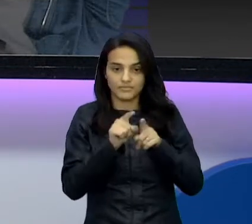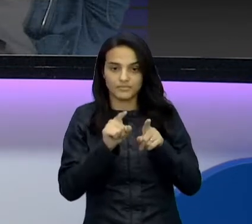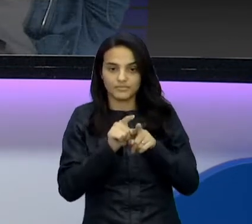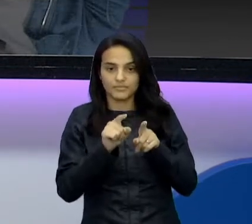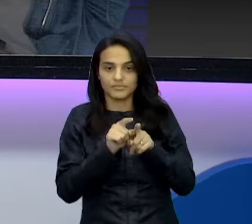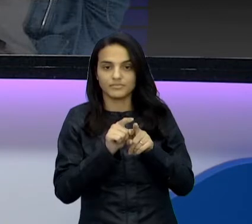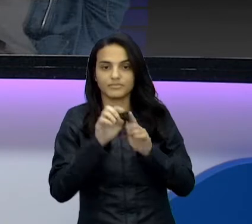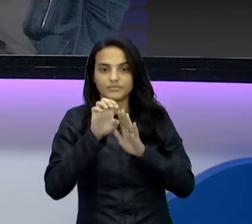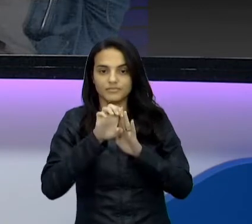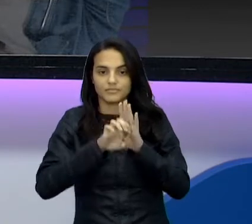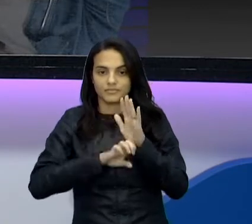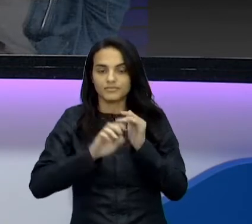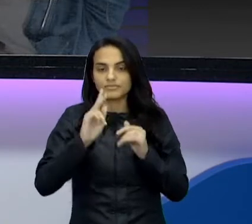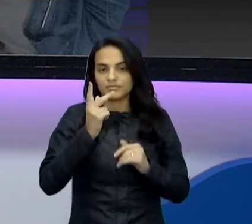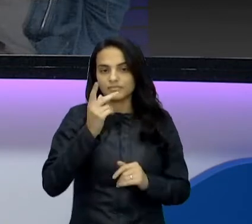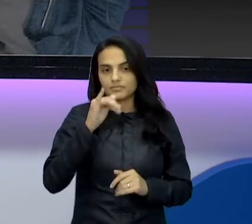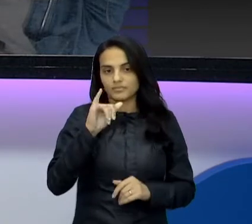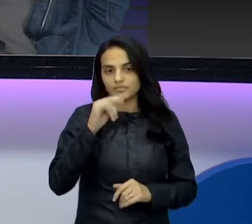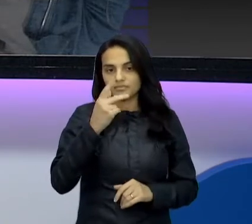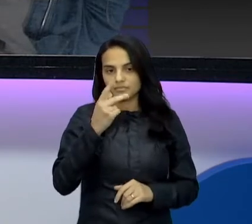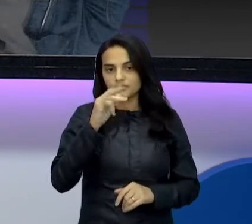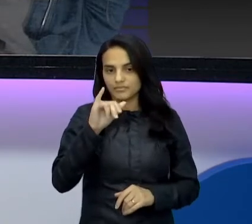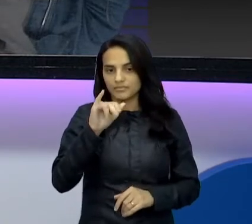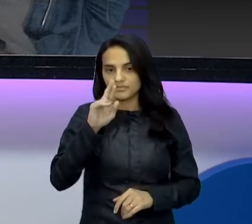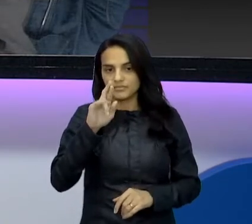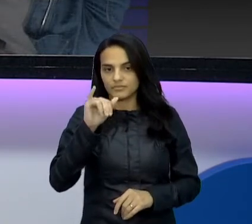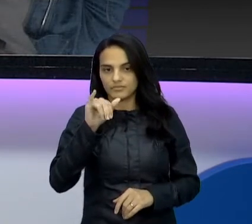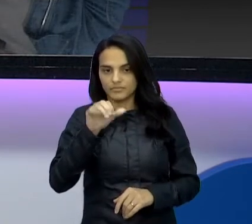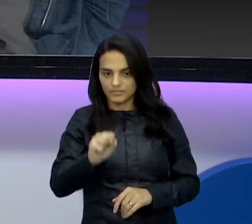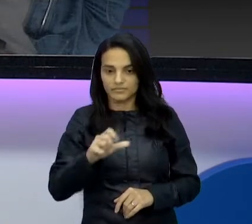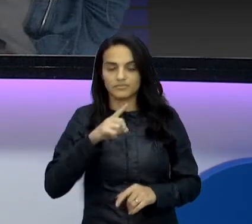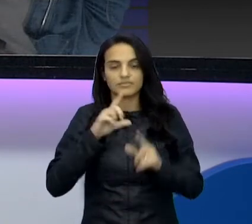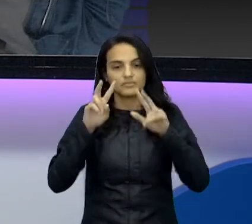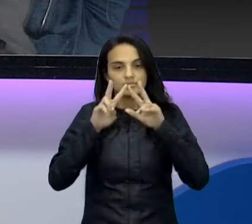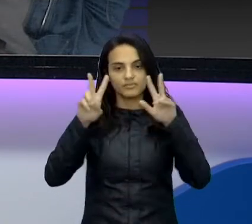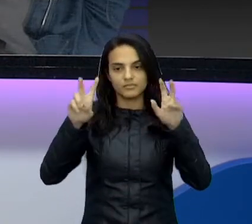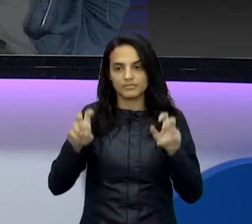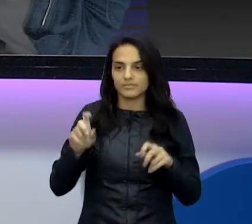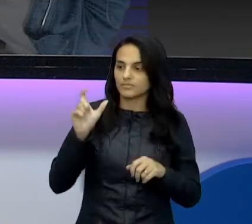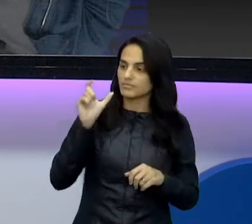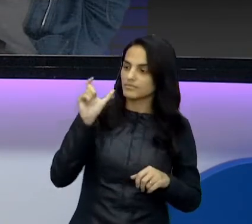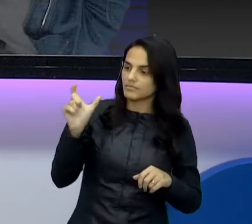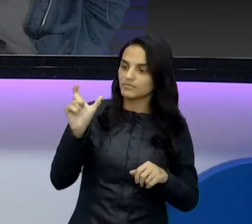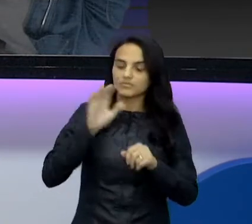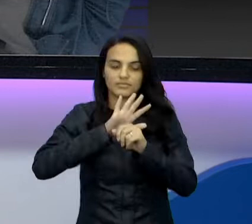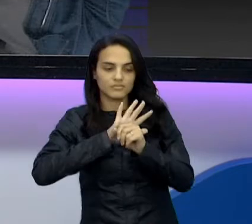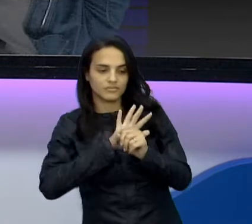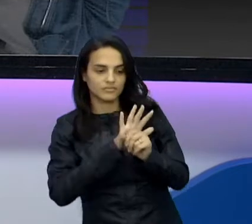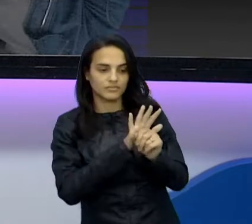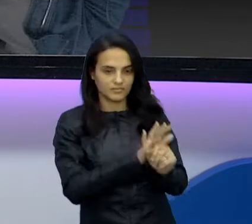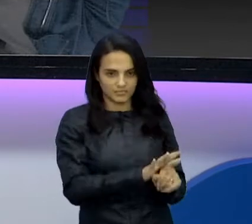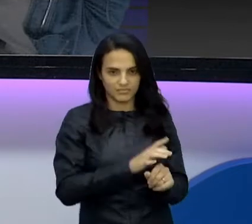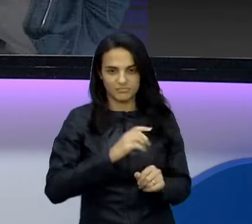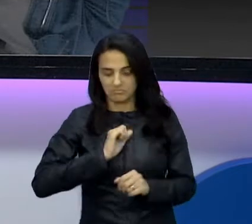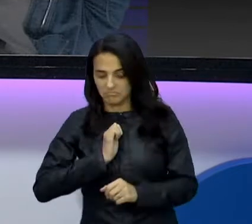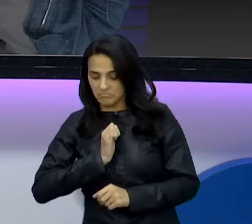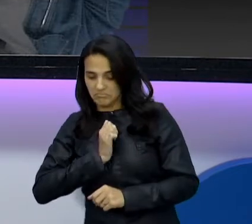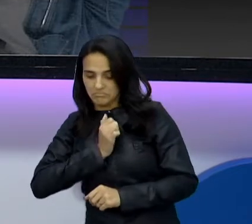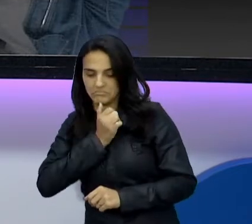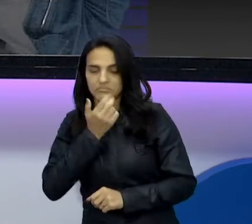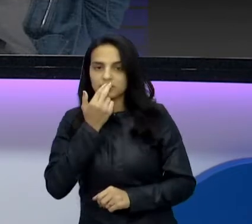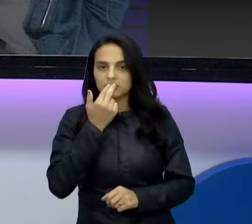da página Hipnis, tá? Que tem por título Palavra, Racismo e Intolerância